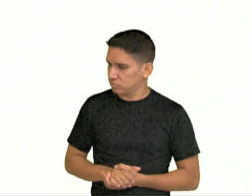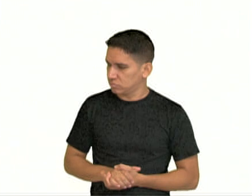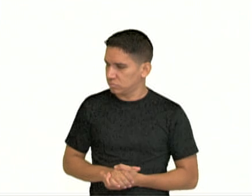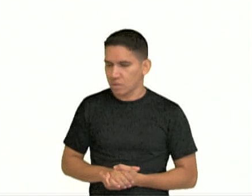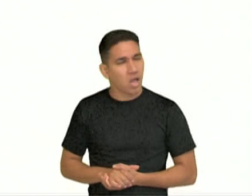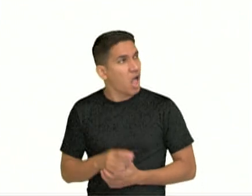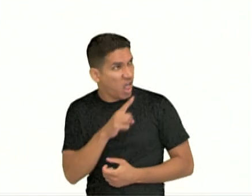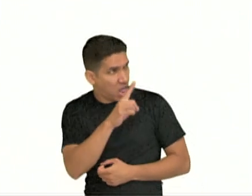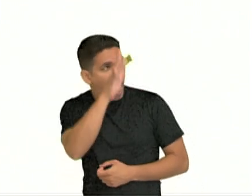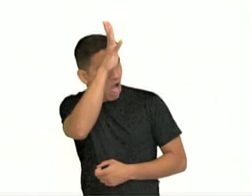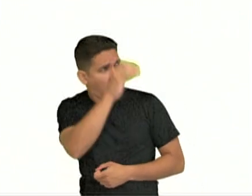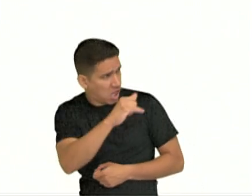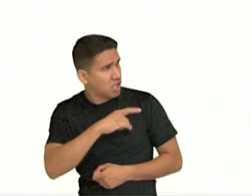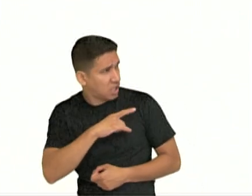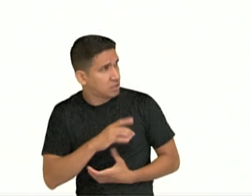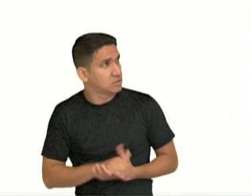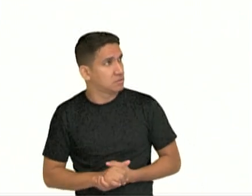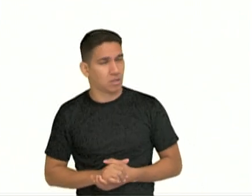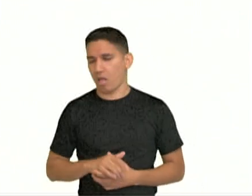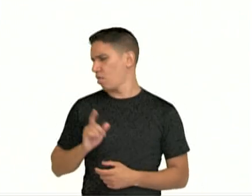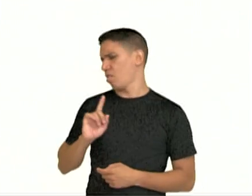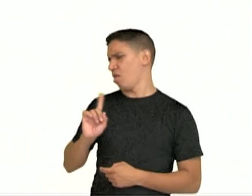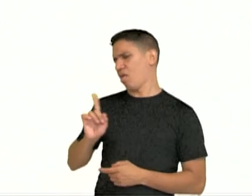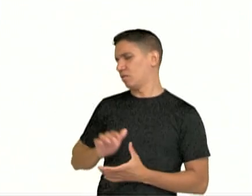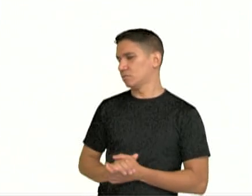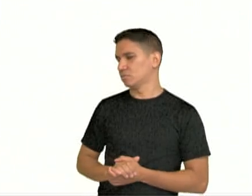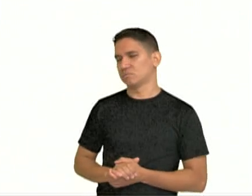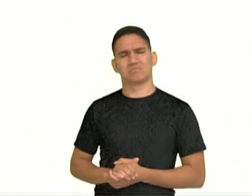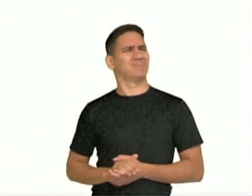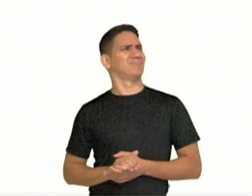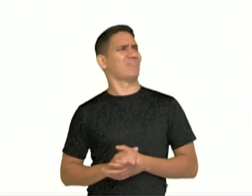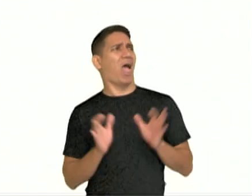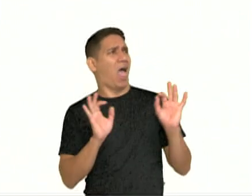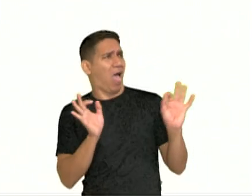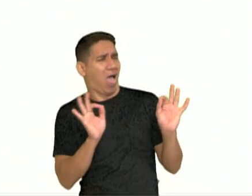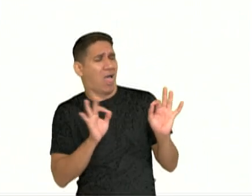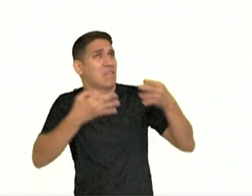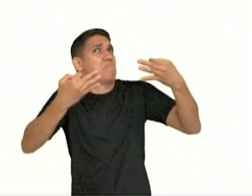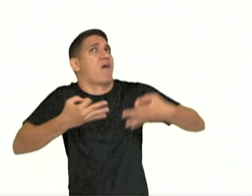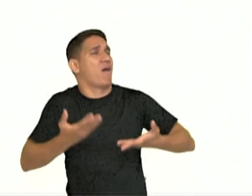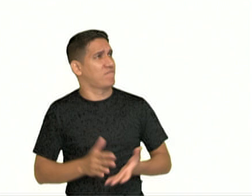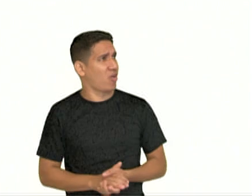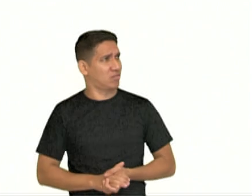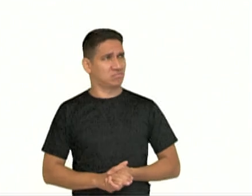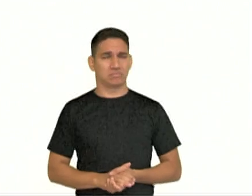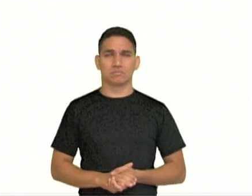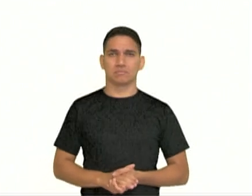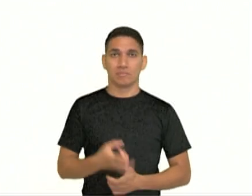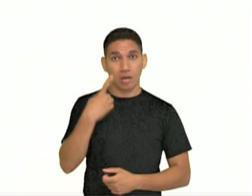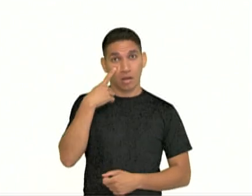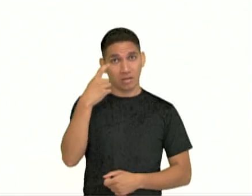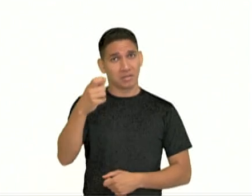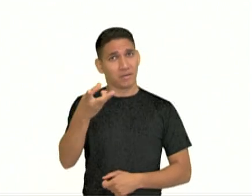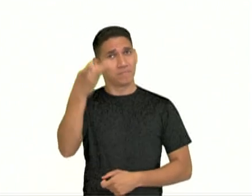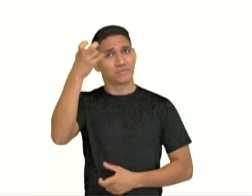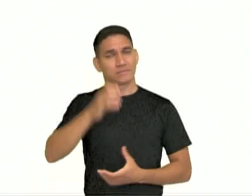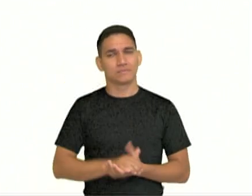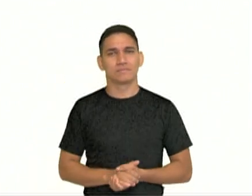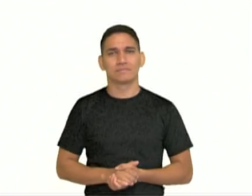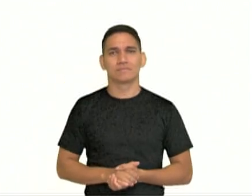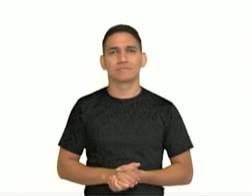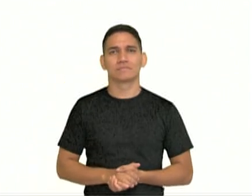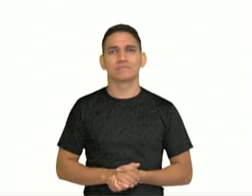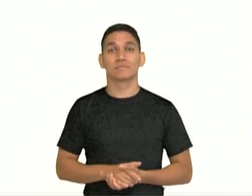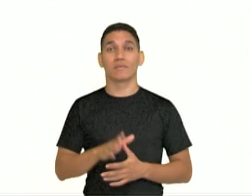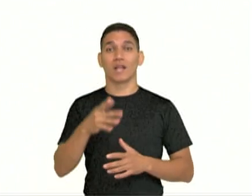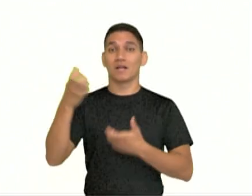não. Nada é perfeito, suspirou a raposa. Então, viram que interessante esse diálogo? Você, para